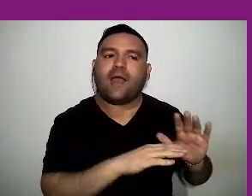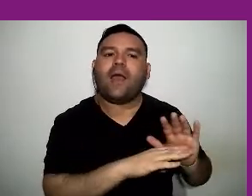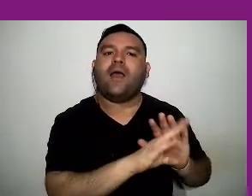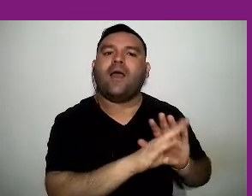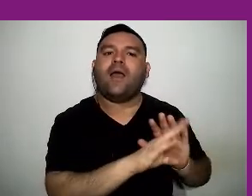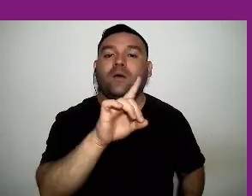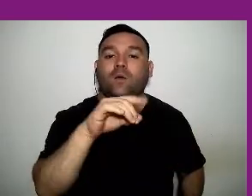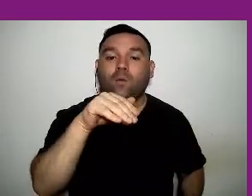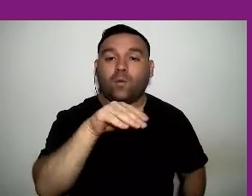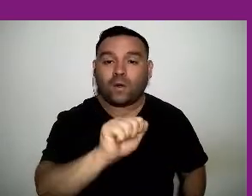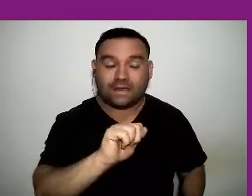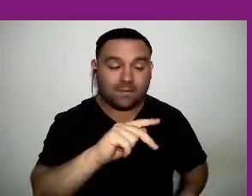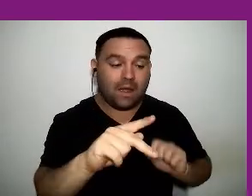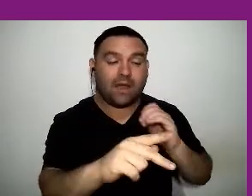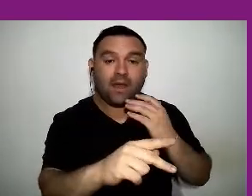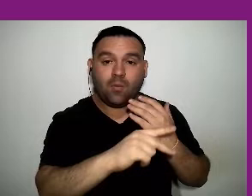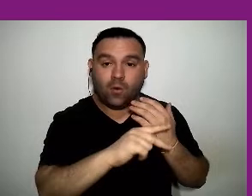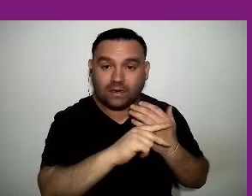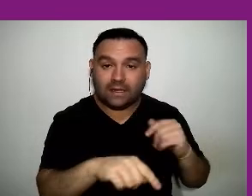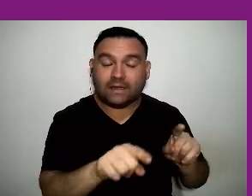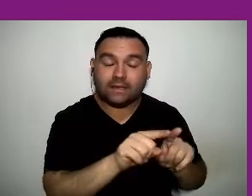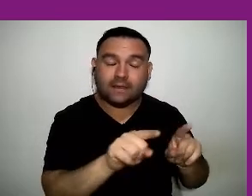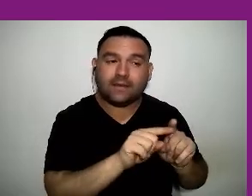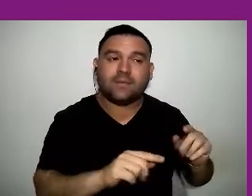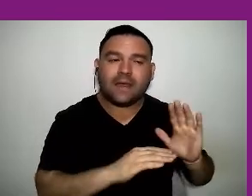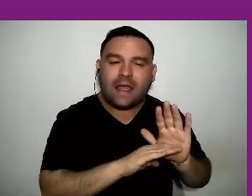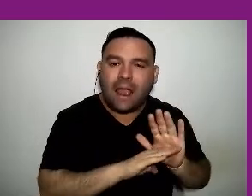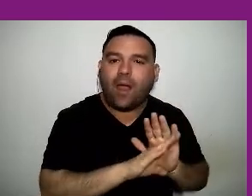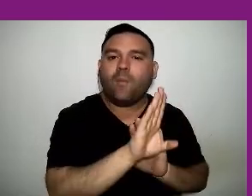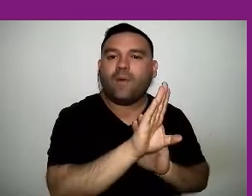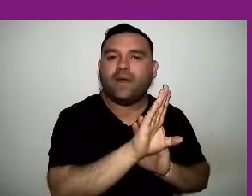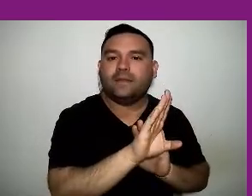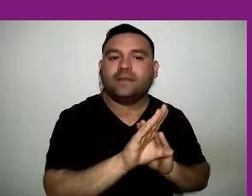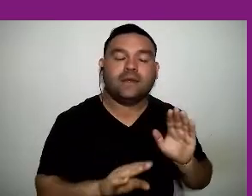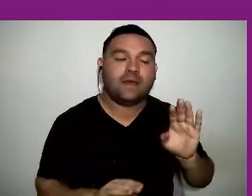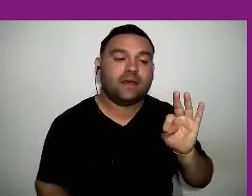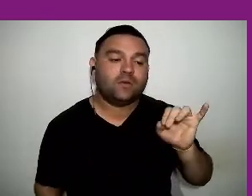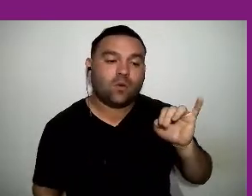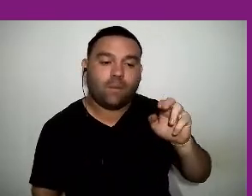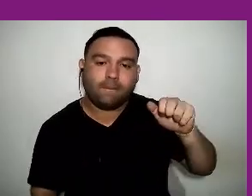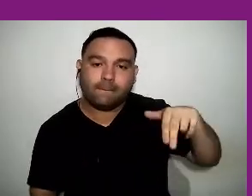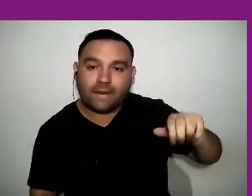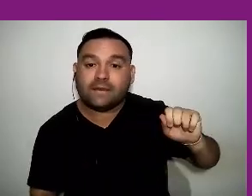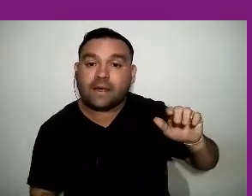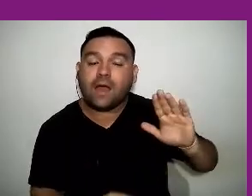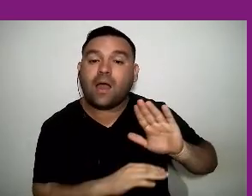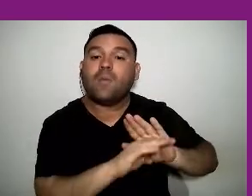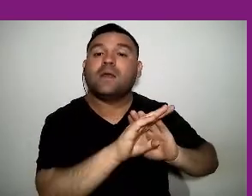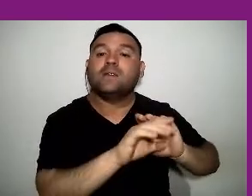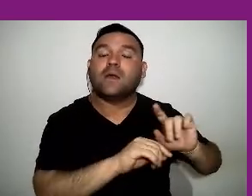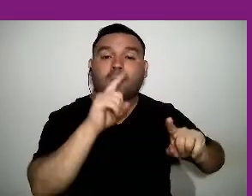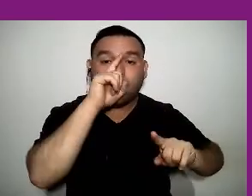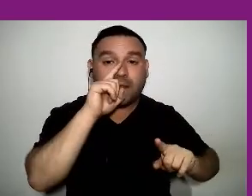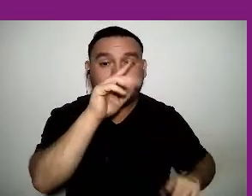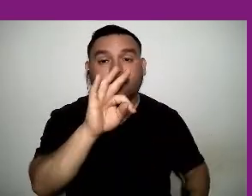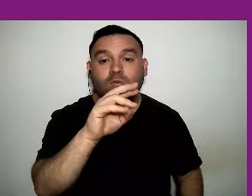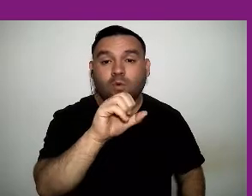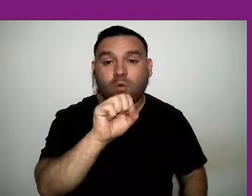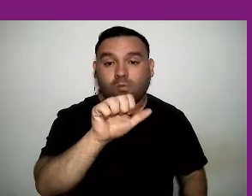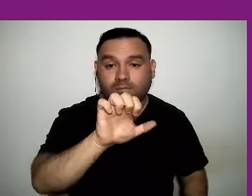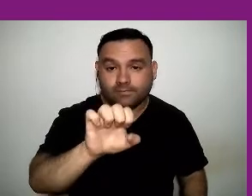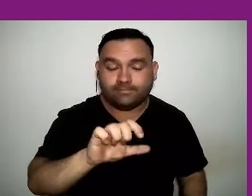o edema proteico, diminui a antitrombina, aumentando a trombina, aumentando o quê? O risco de